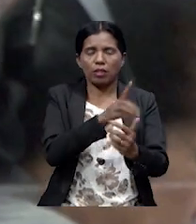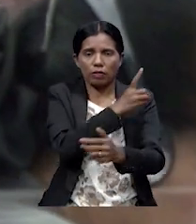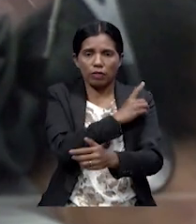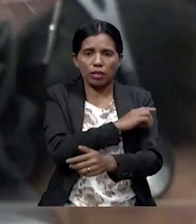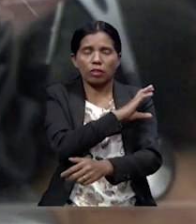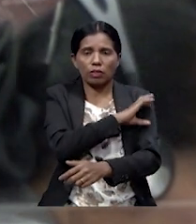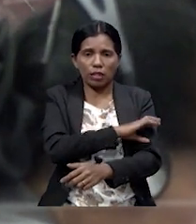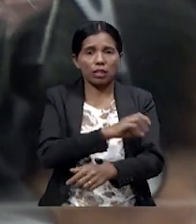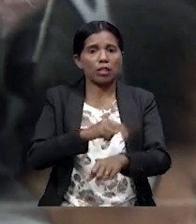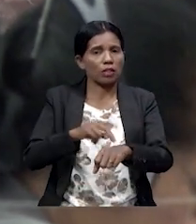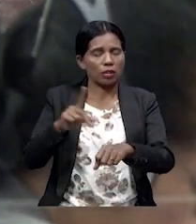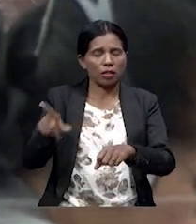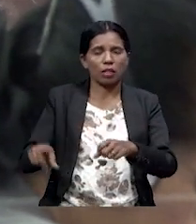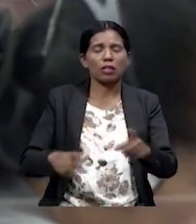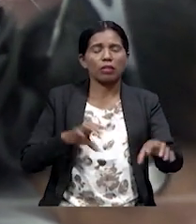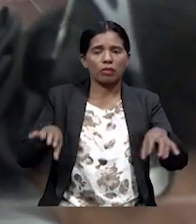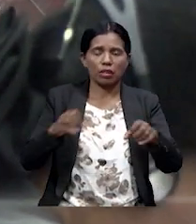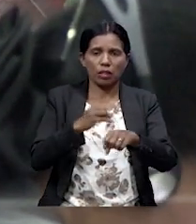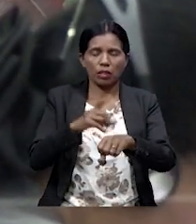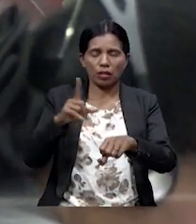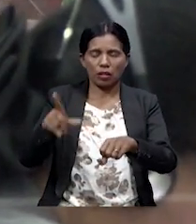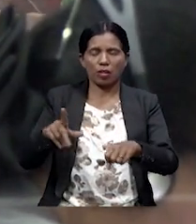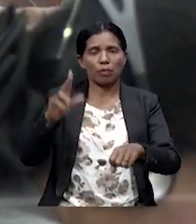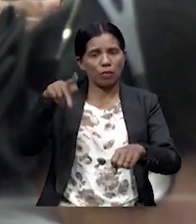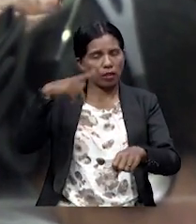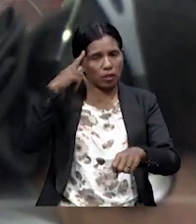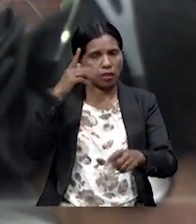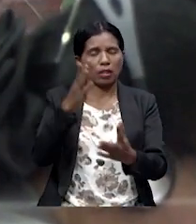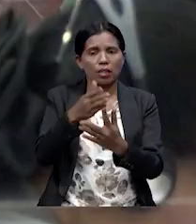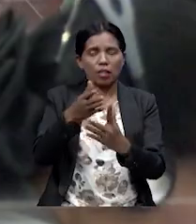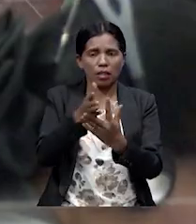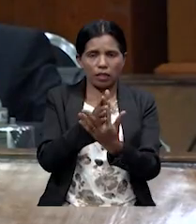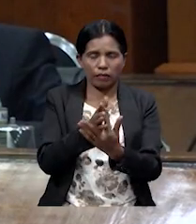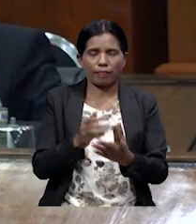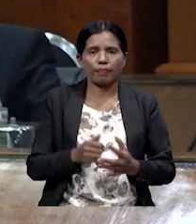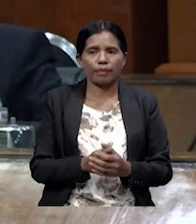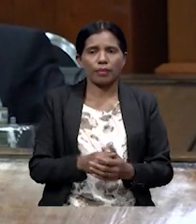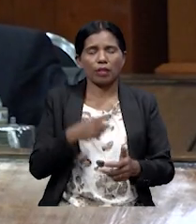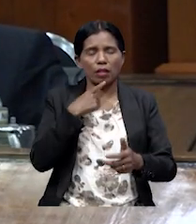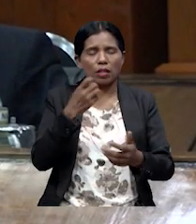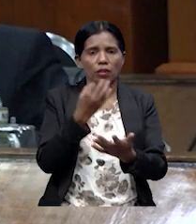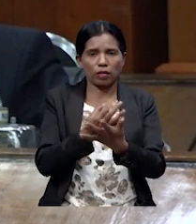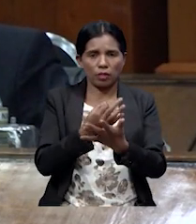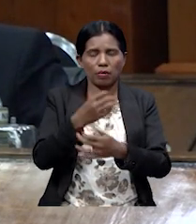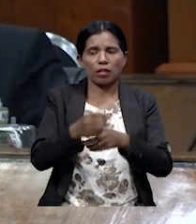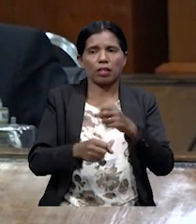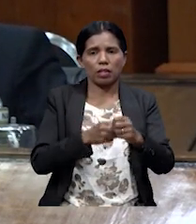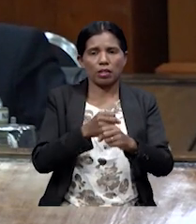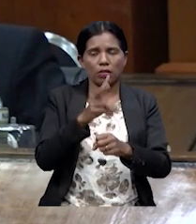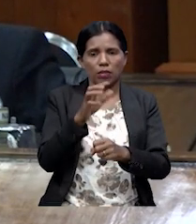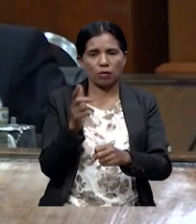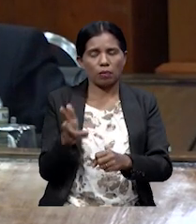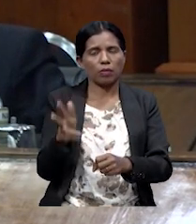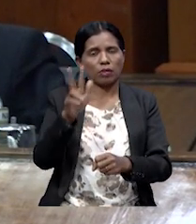nacional, relação internacional, no política externa. No NEI, teto agregado do orçamento Tinang Rihunrua Ruanulu Resin